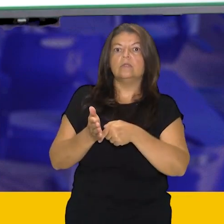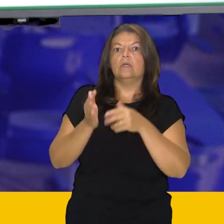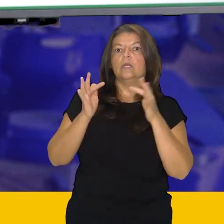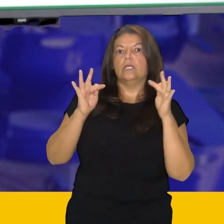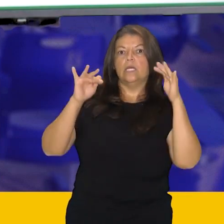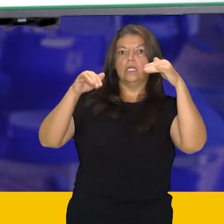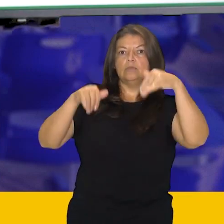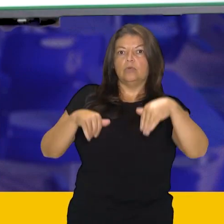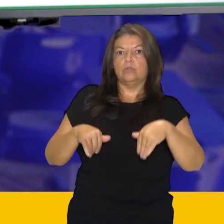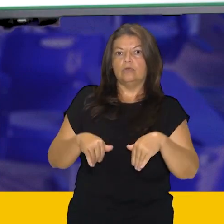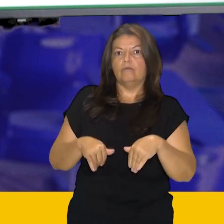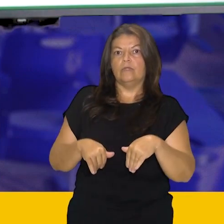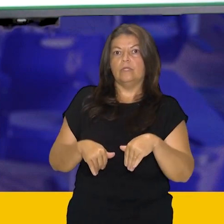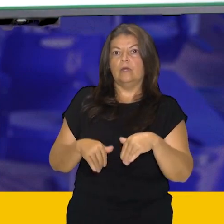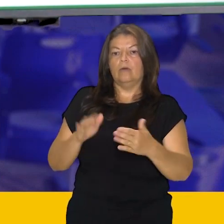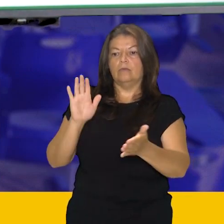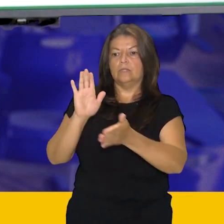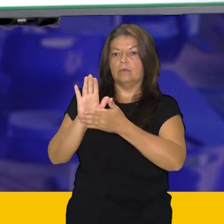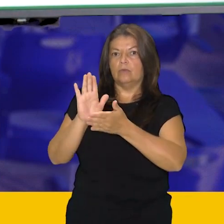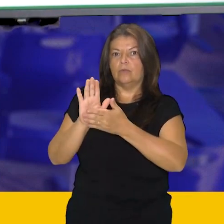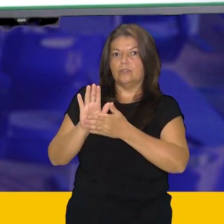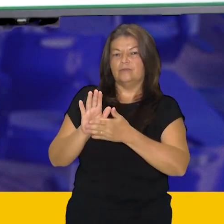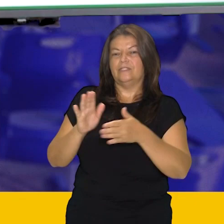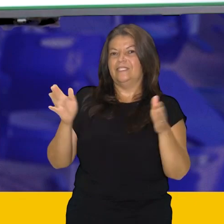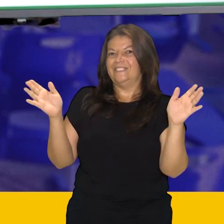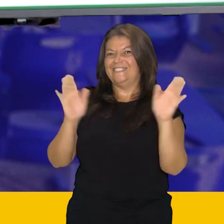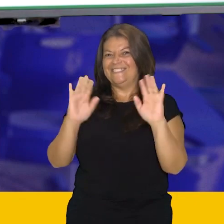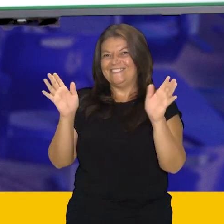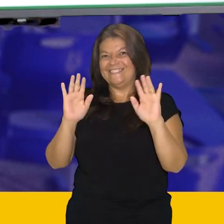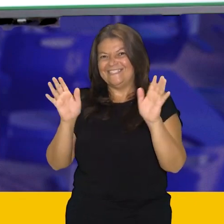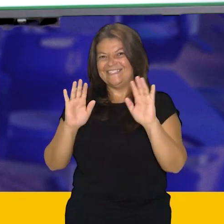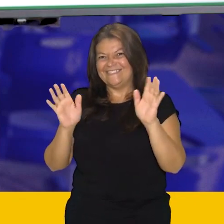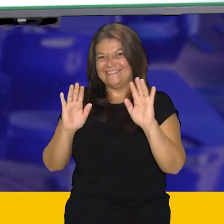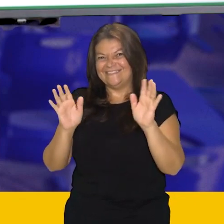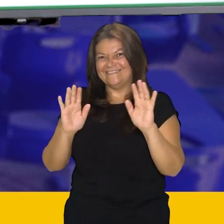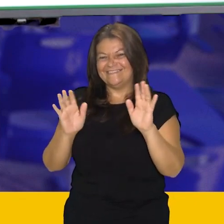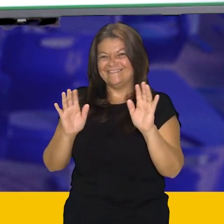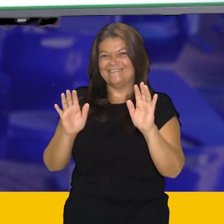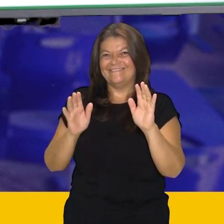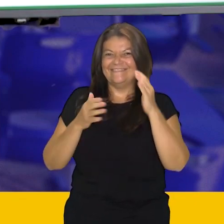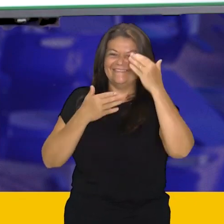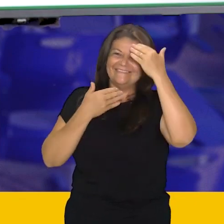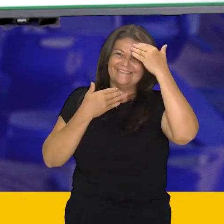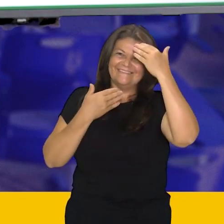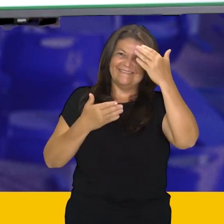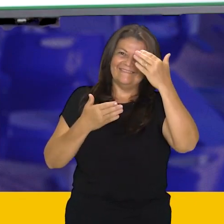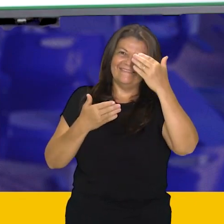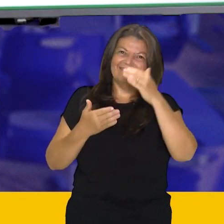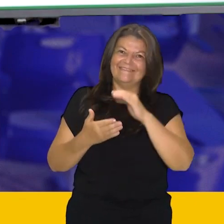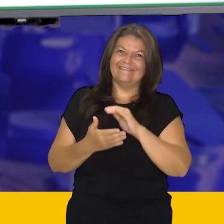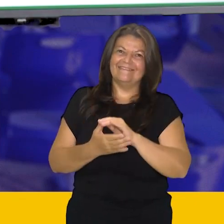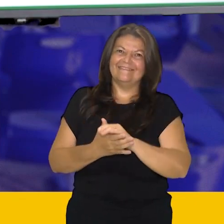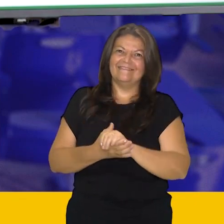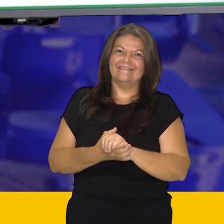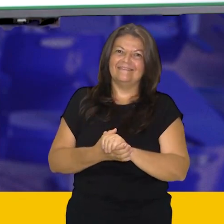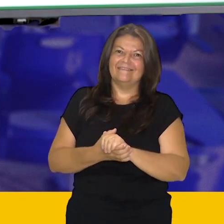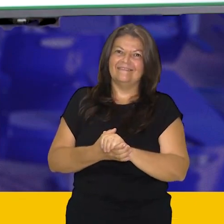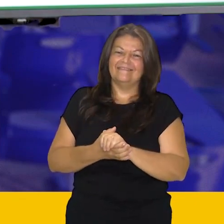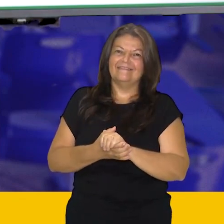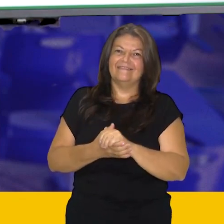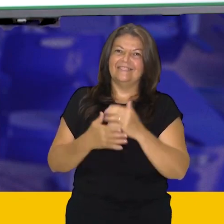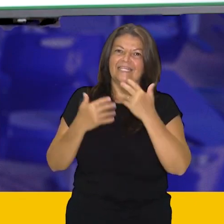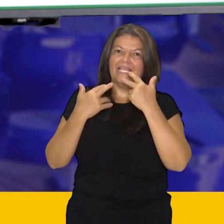proposta. Tchau, eu espero que vocês tenham aproveitado e possam compreender agora bem direitinho que a língua